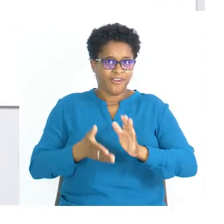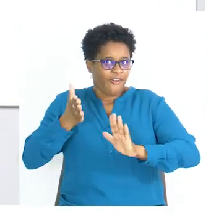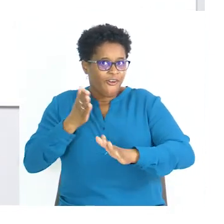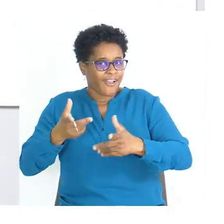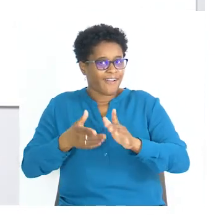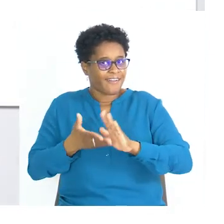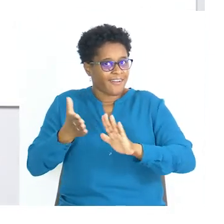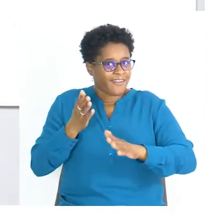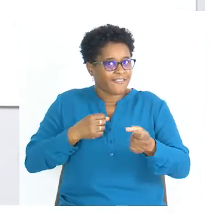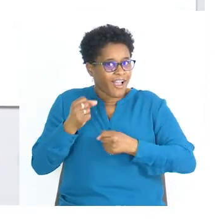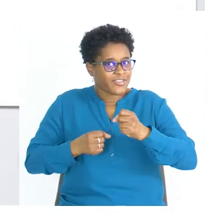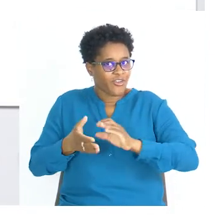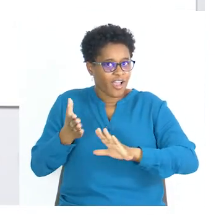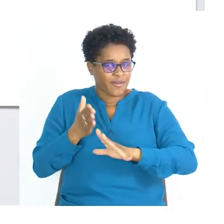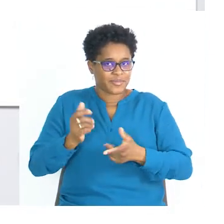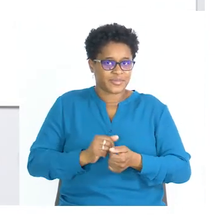Corre aí, rapidamente.